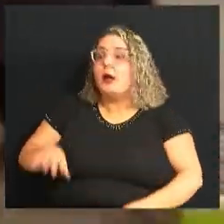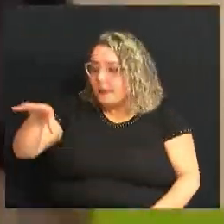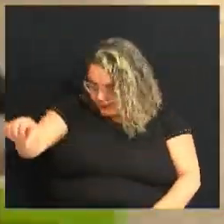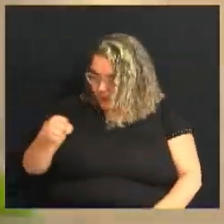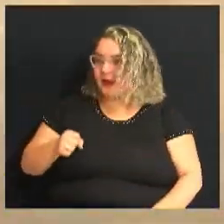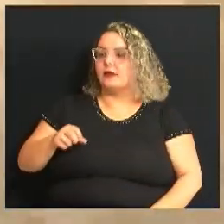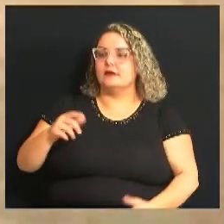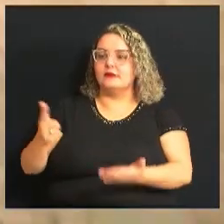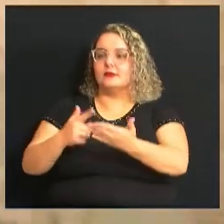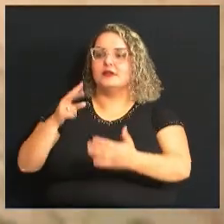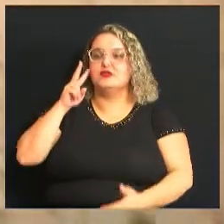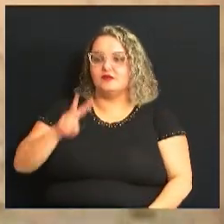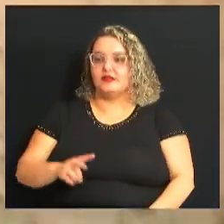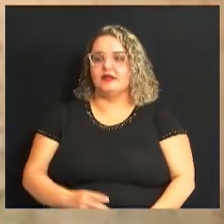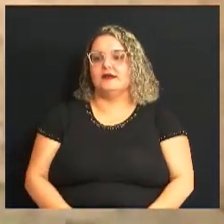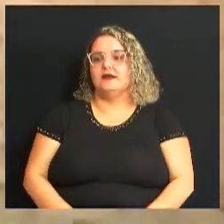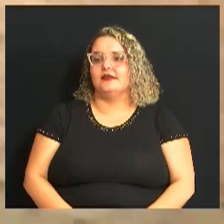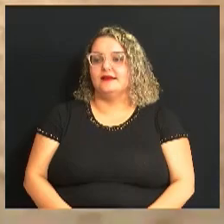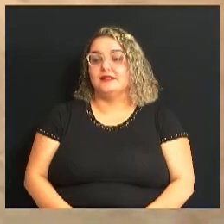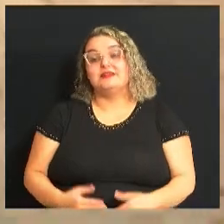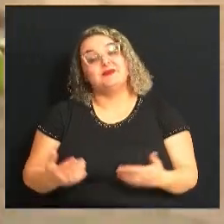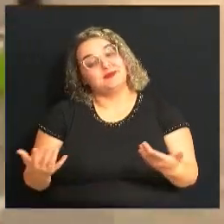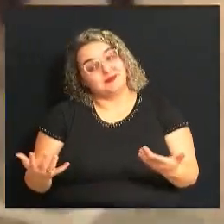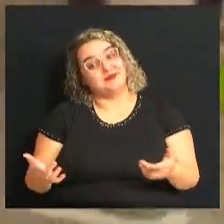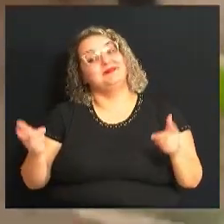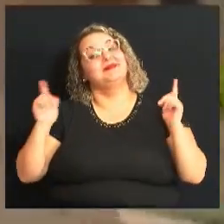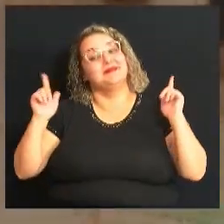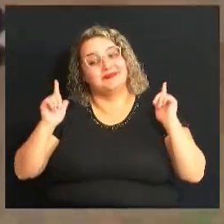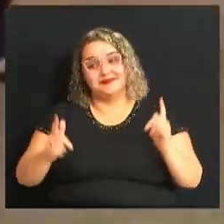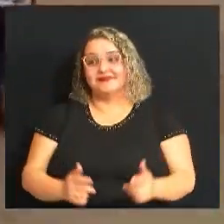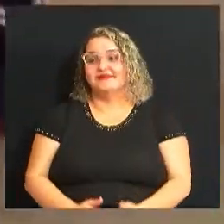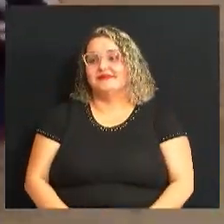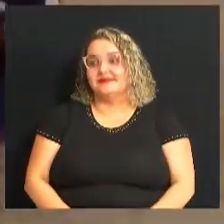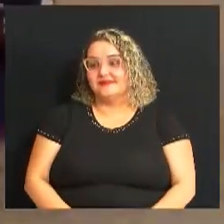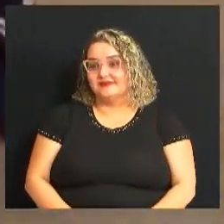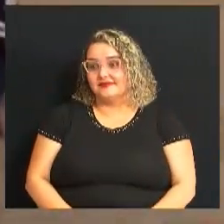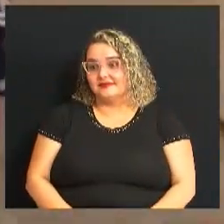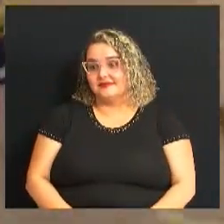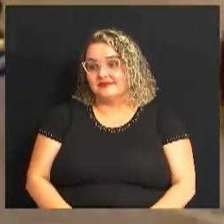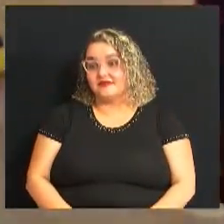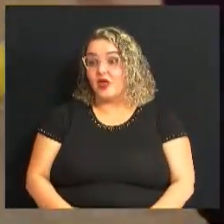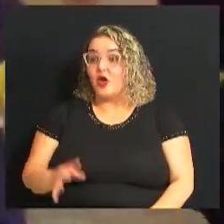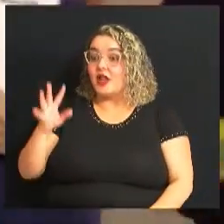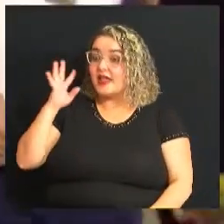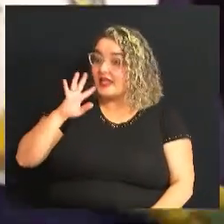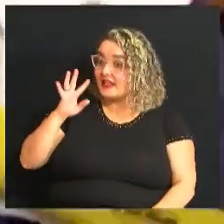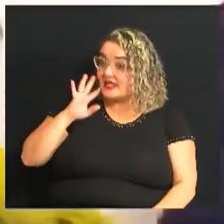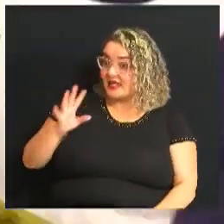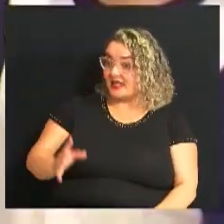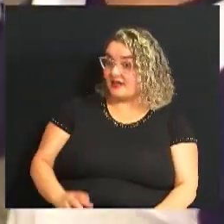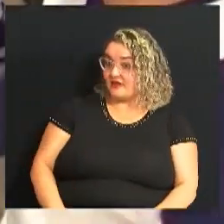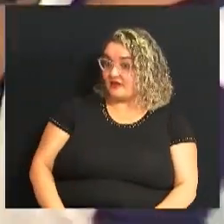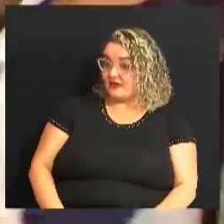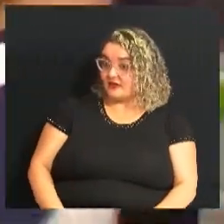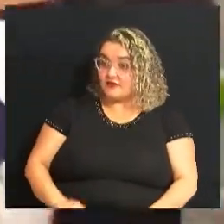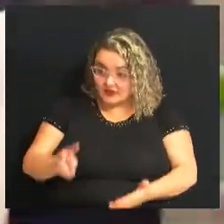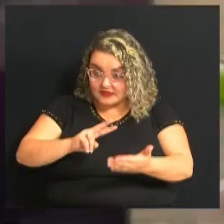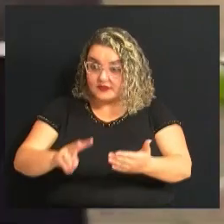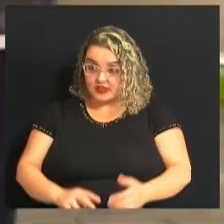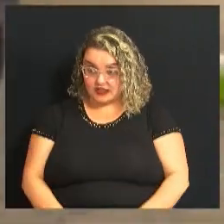ver. A galera tá animada por aqui, viu, Gabriel Castro? Olha só que bacana. Você vai ler esse livro